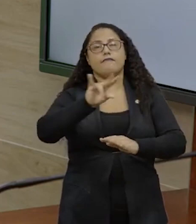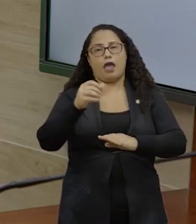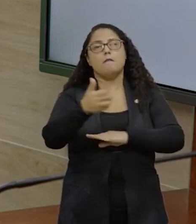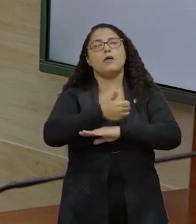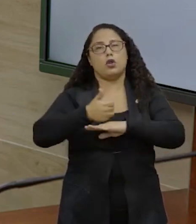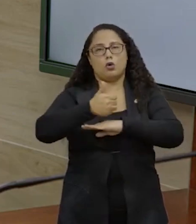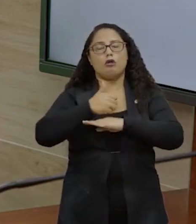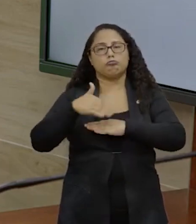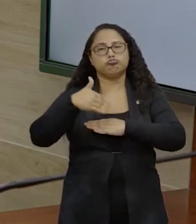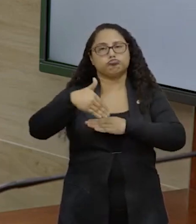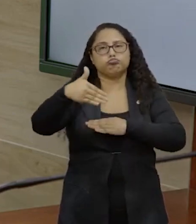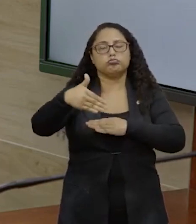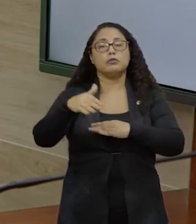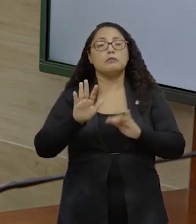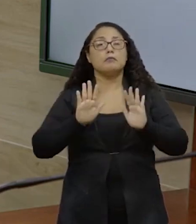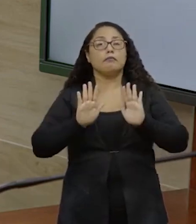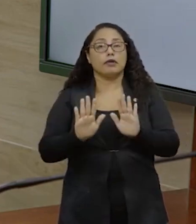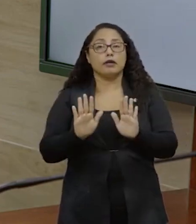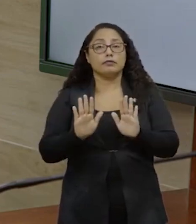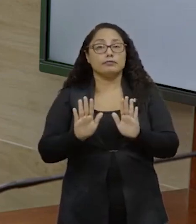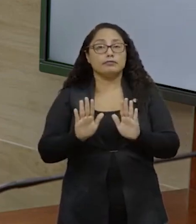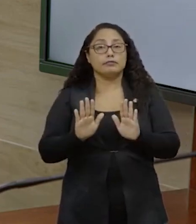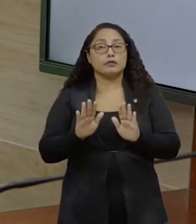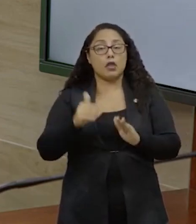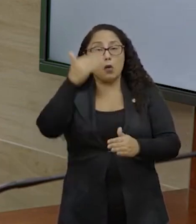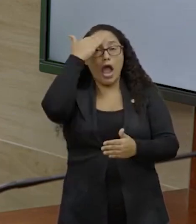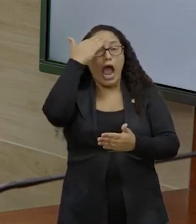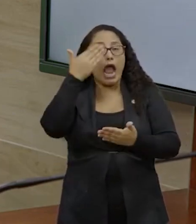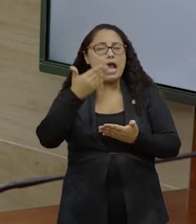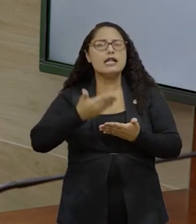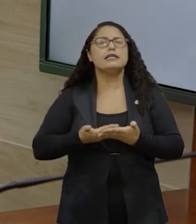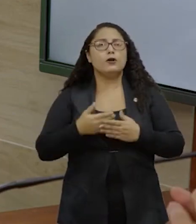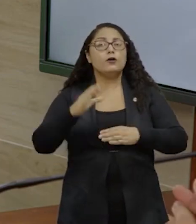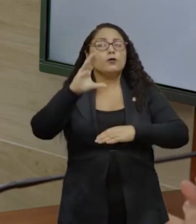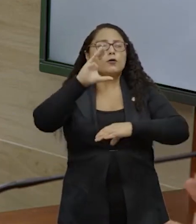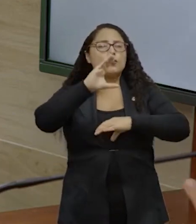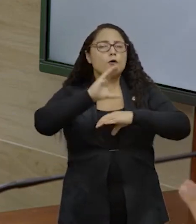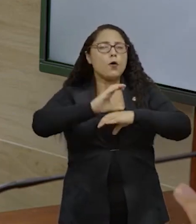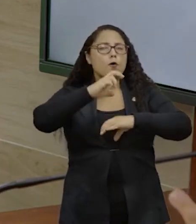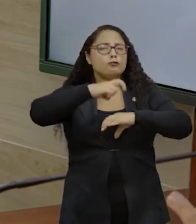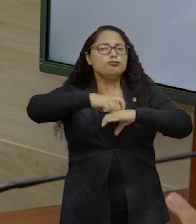melhorar. Mas, assim, eu acredito que